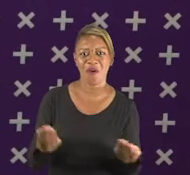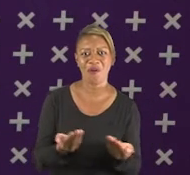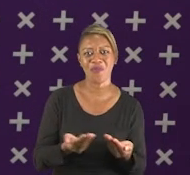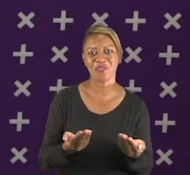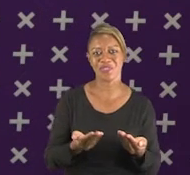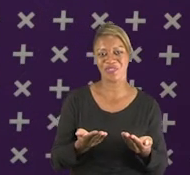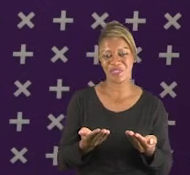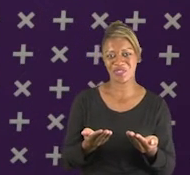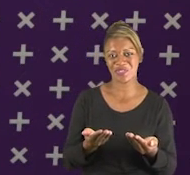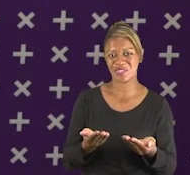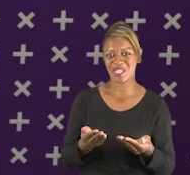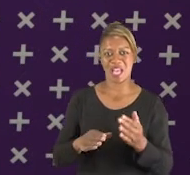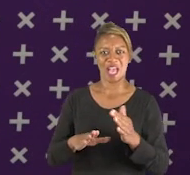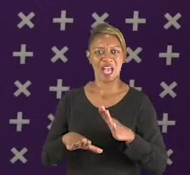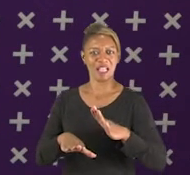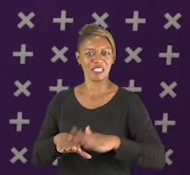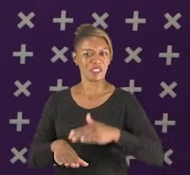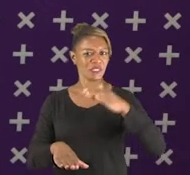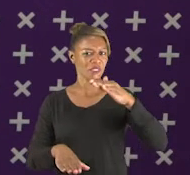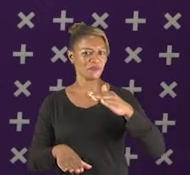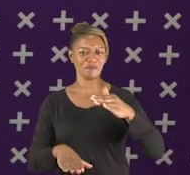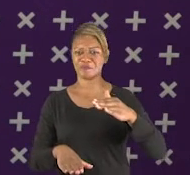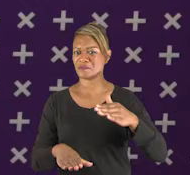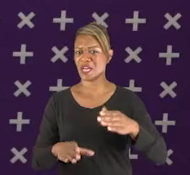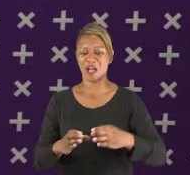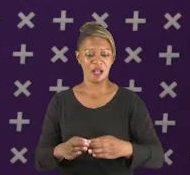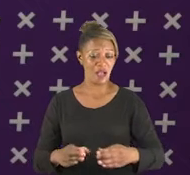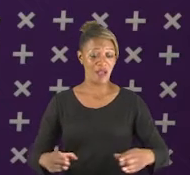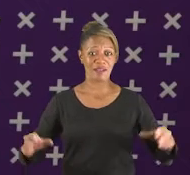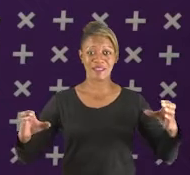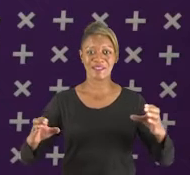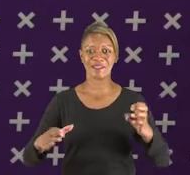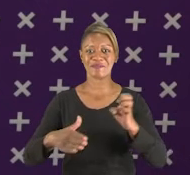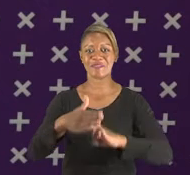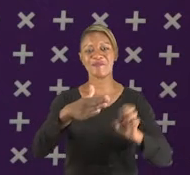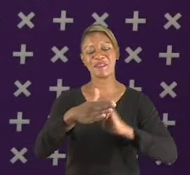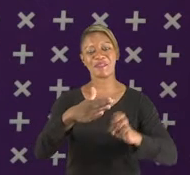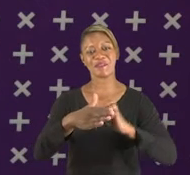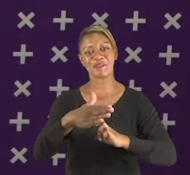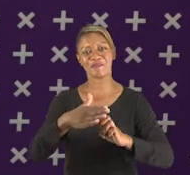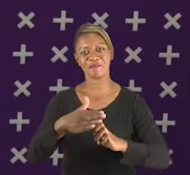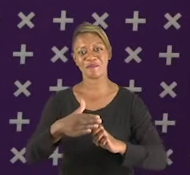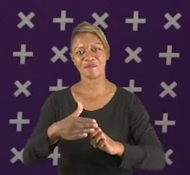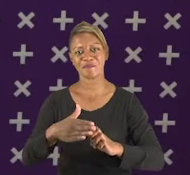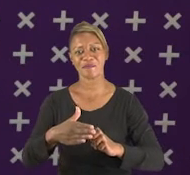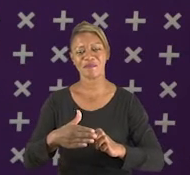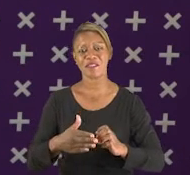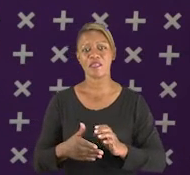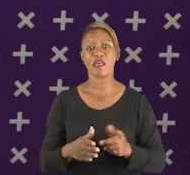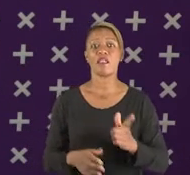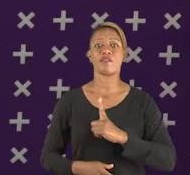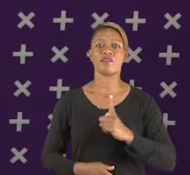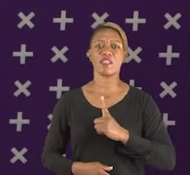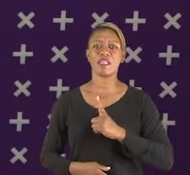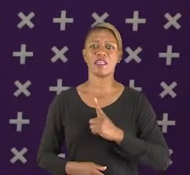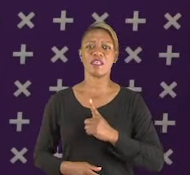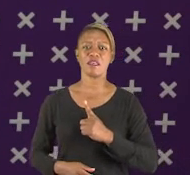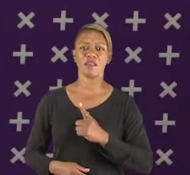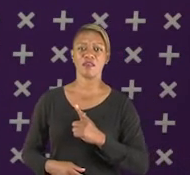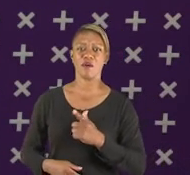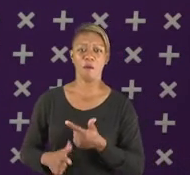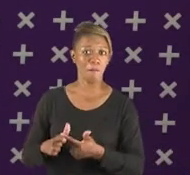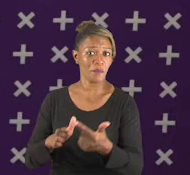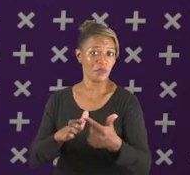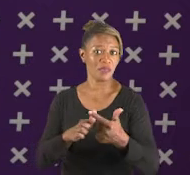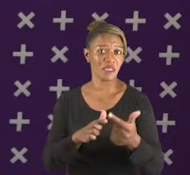a situação das grandes empresas que normalmente estão ainda com aquelas estruturas muito rígidas existe um movimento uma